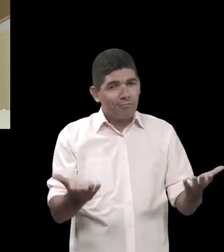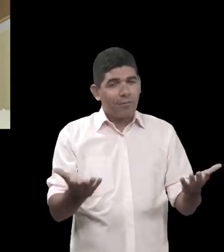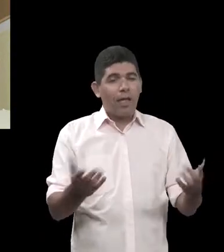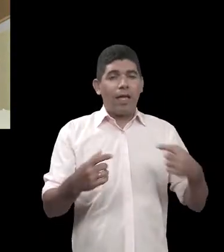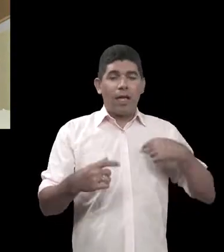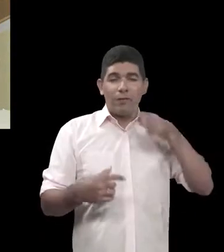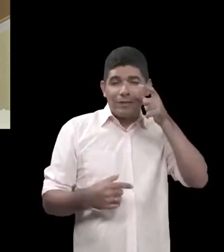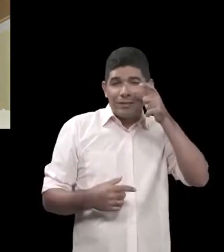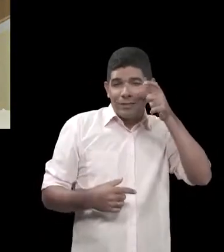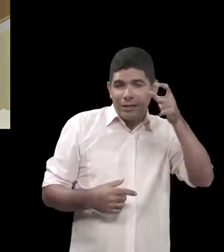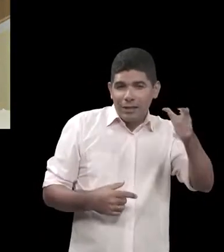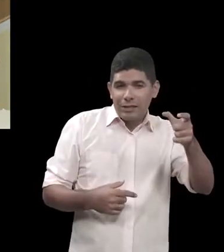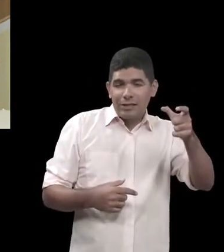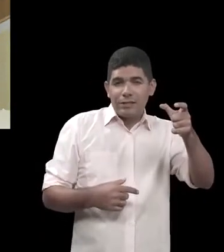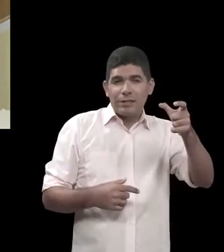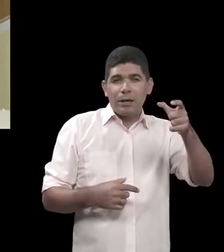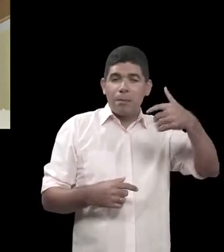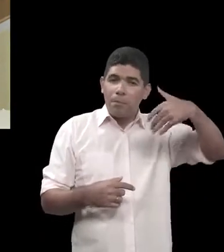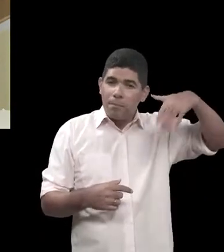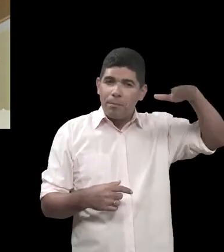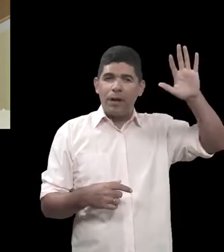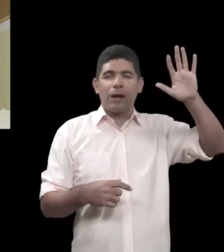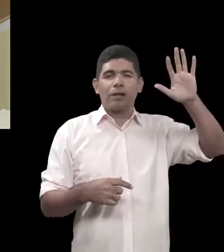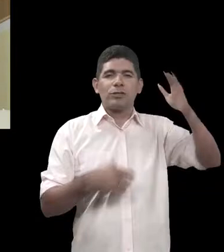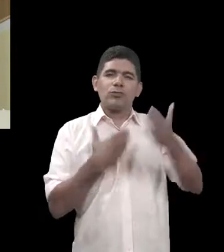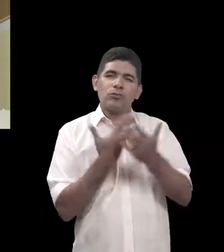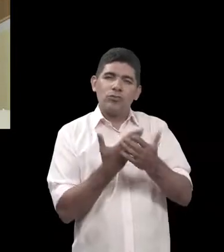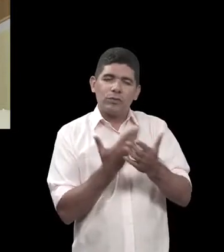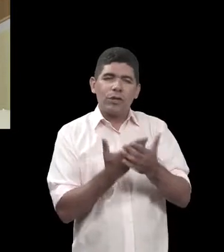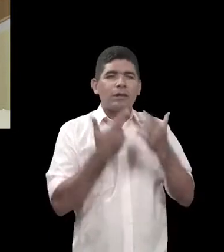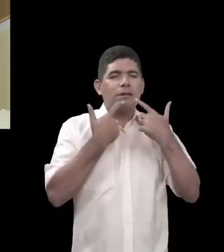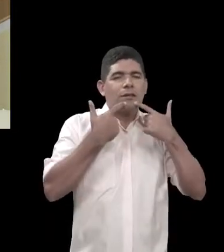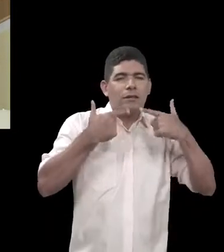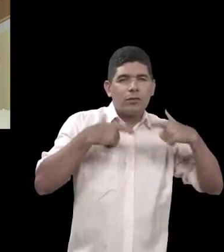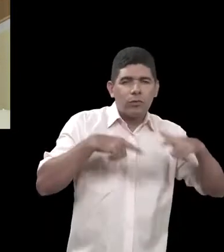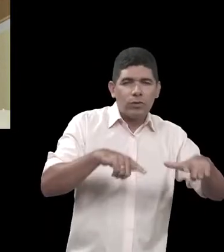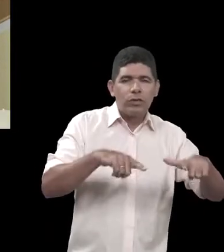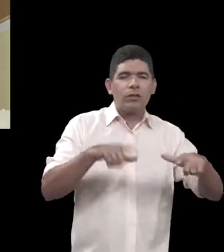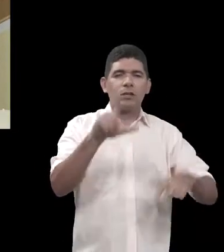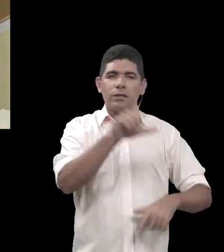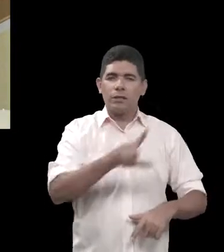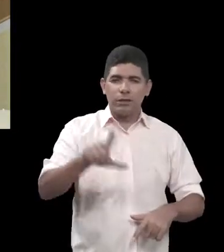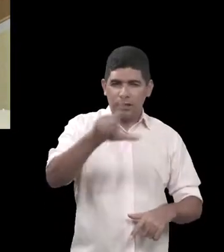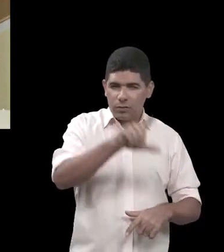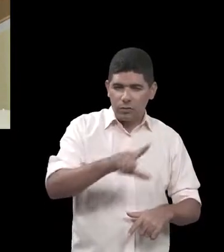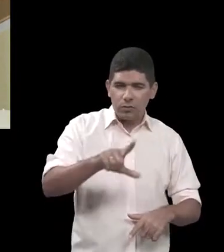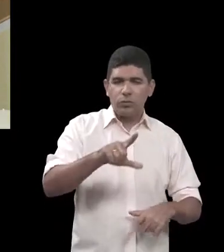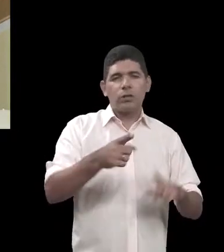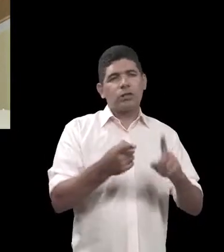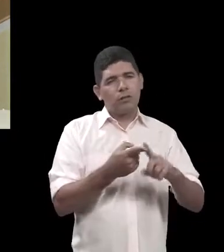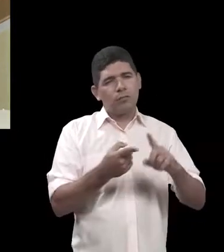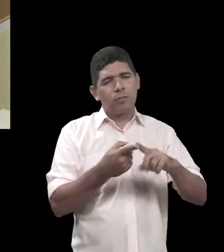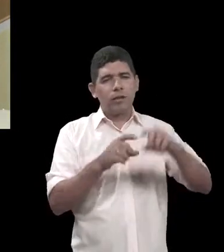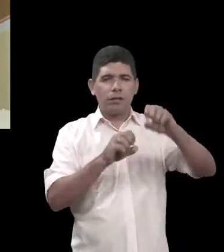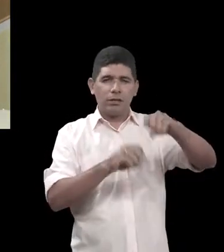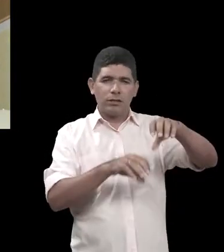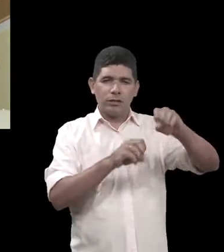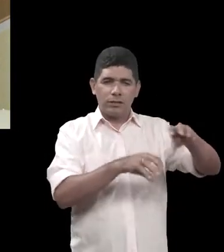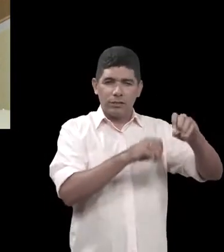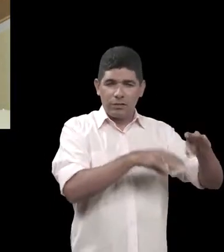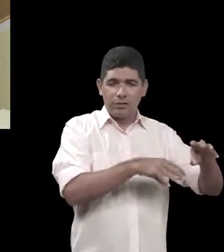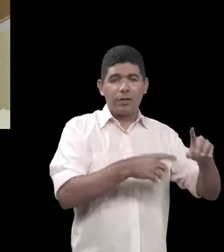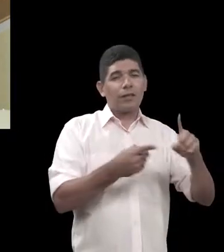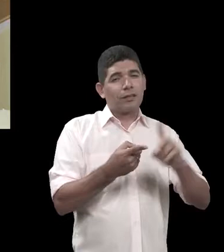da língua em si. Mas temos, como toda licenciatura, o estudo da literatura, o estudo do ensino também. Eu acho que principalmente nessa reta final